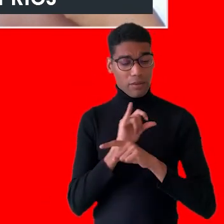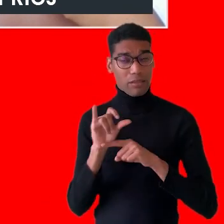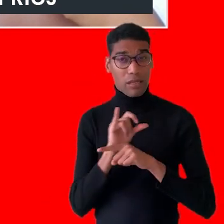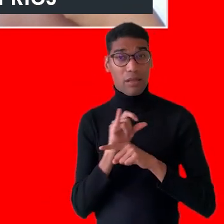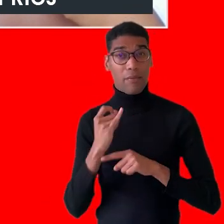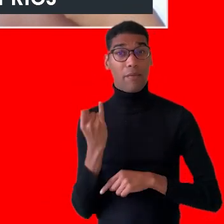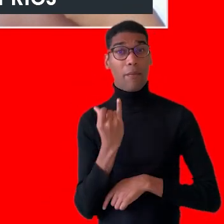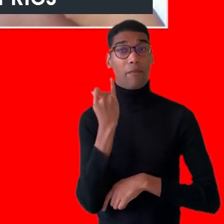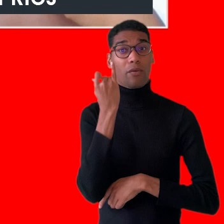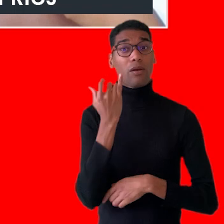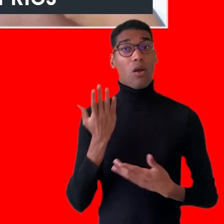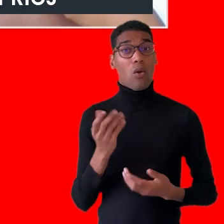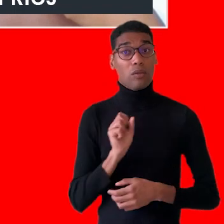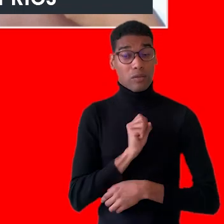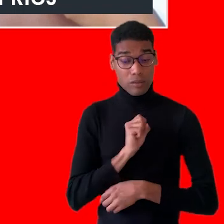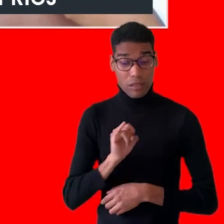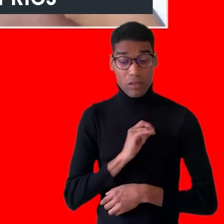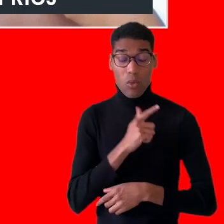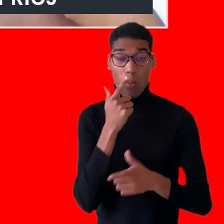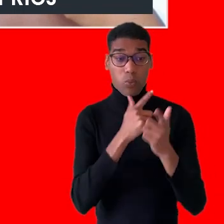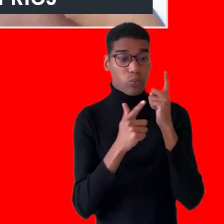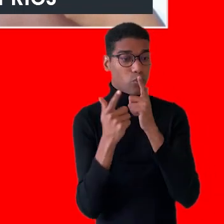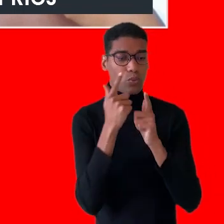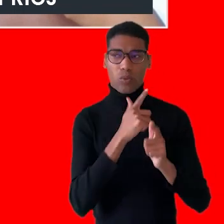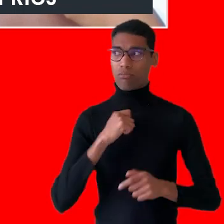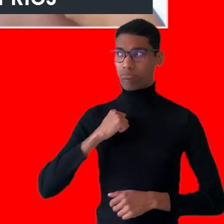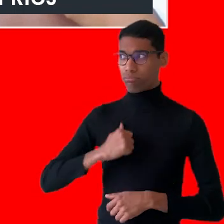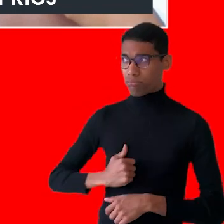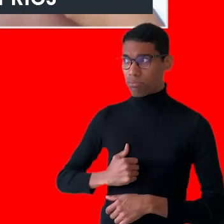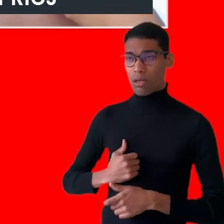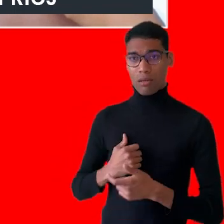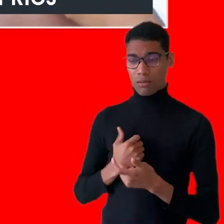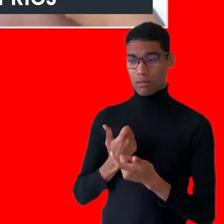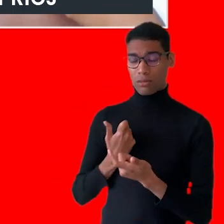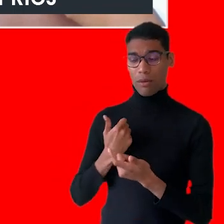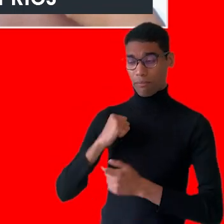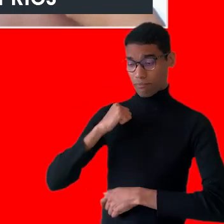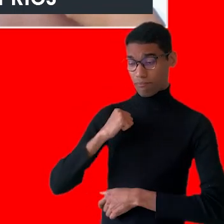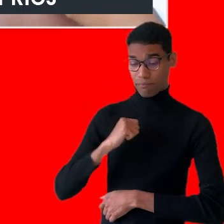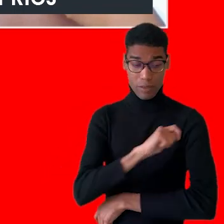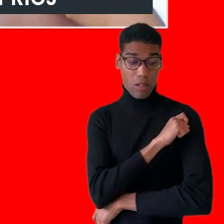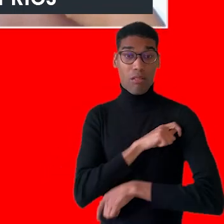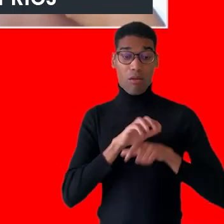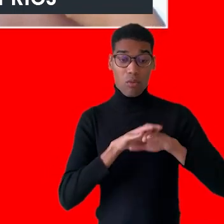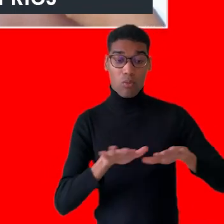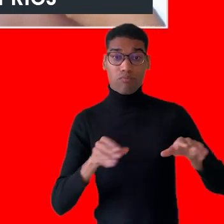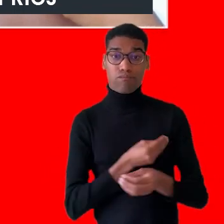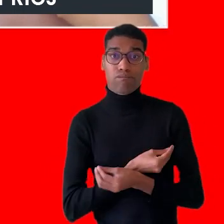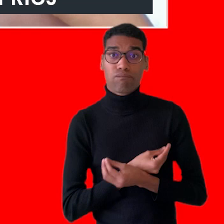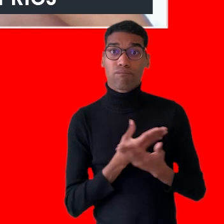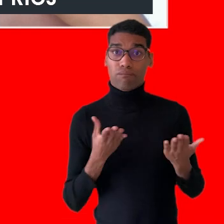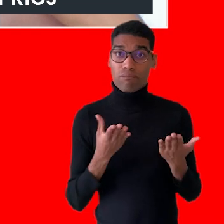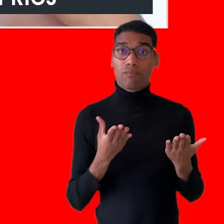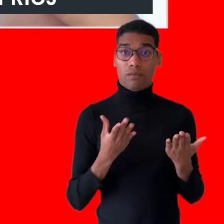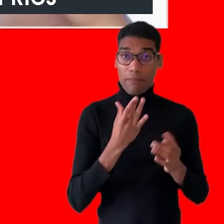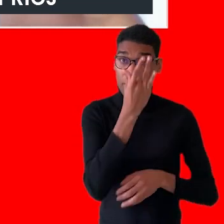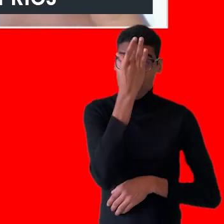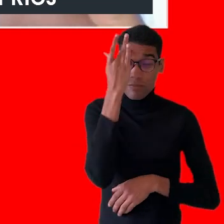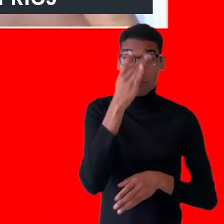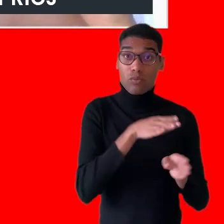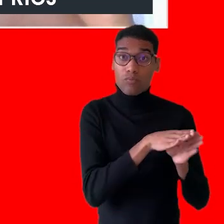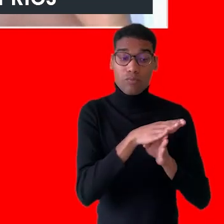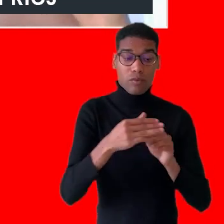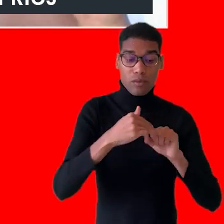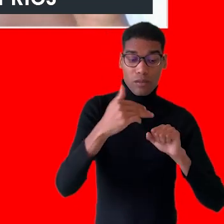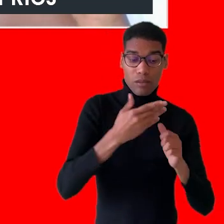ferramentas intelectual, se eles estão obtendo bolsas para os seus alunos, seus orientandos ou